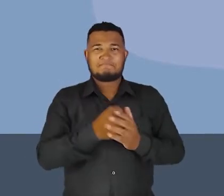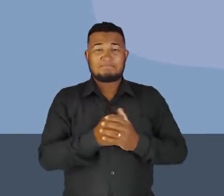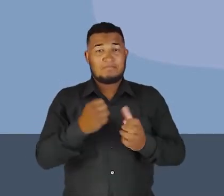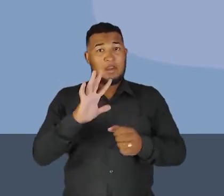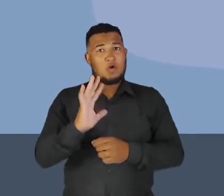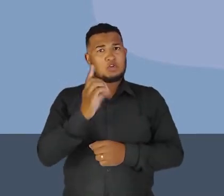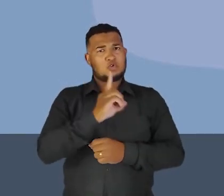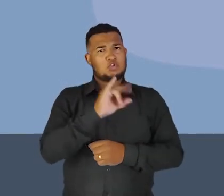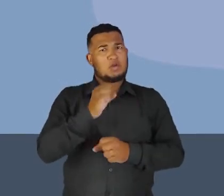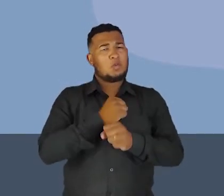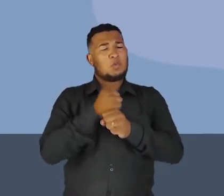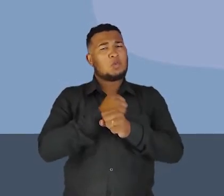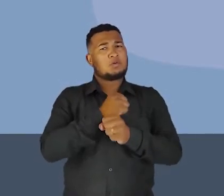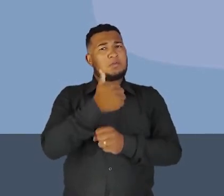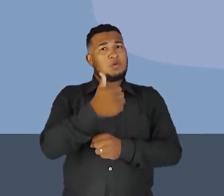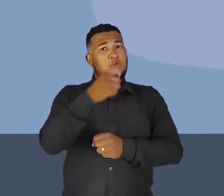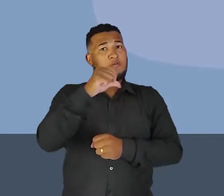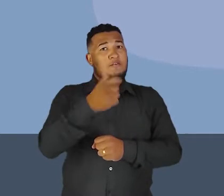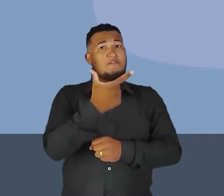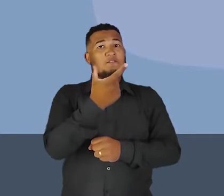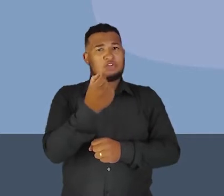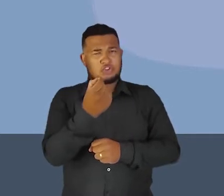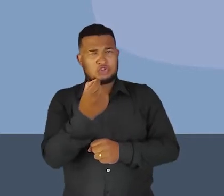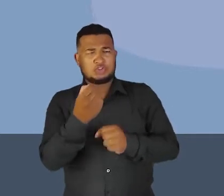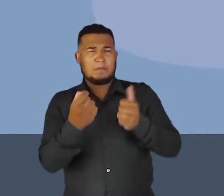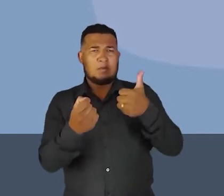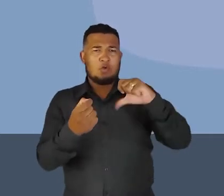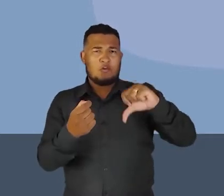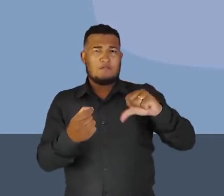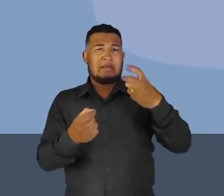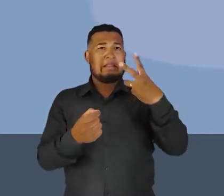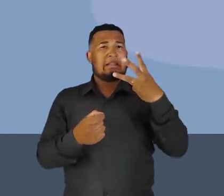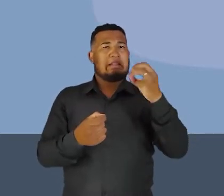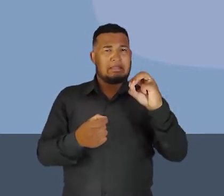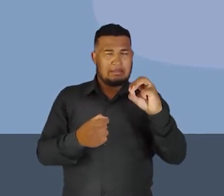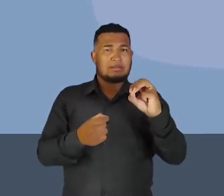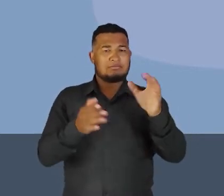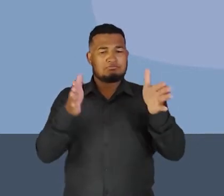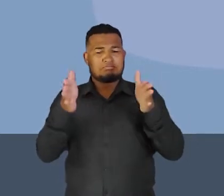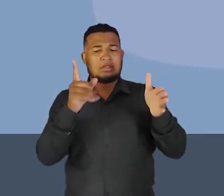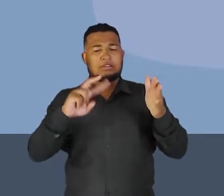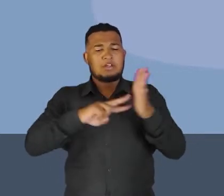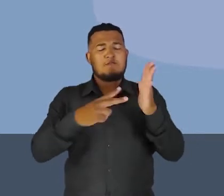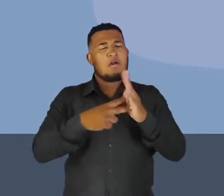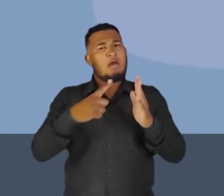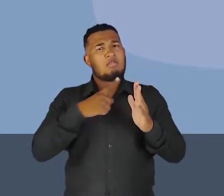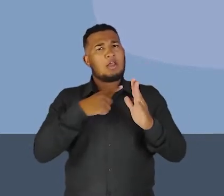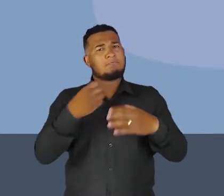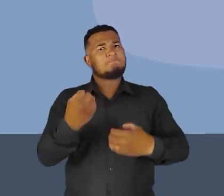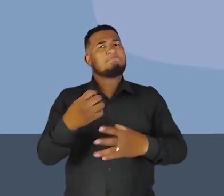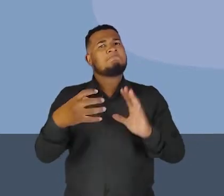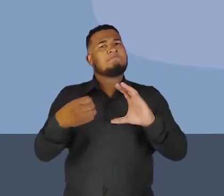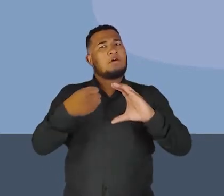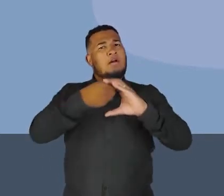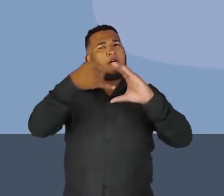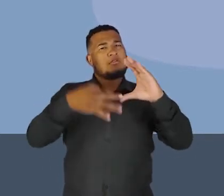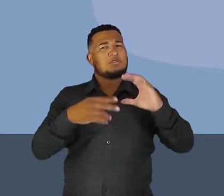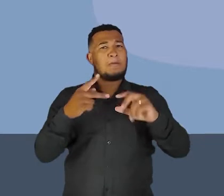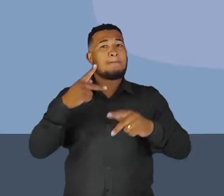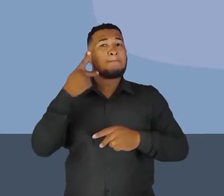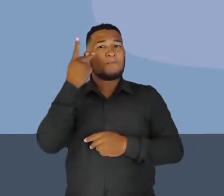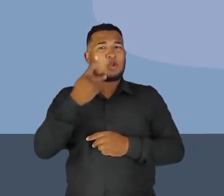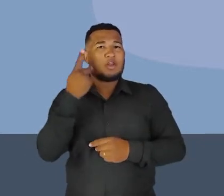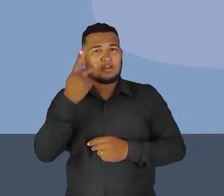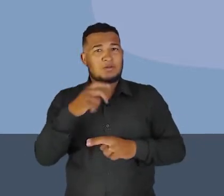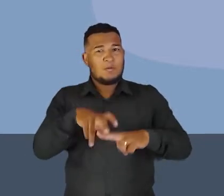1920, entre 1920 e 1930, né? É considerado um movimento social de caráter político. Ele recebeu esse nome por conta